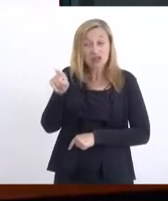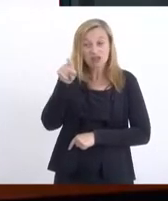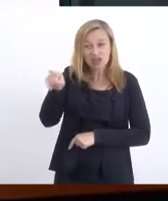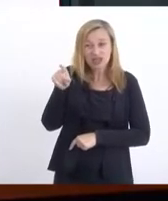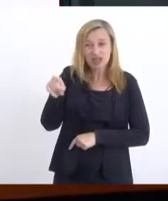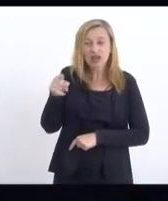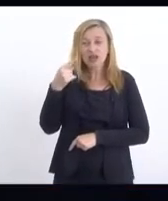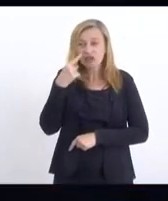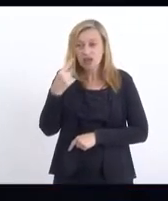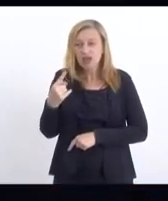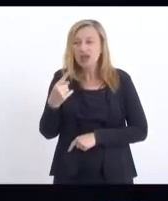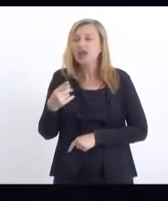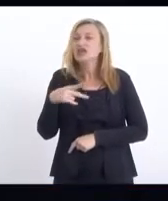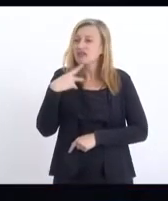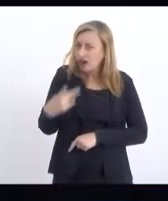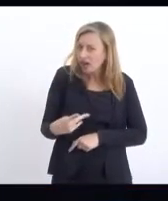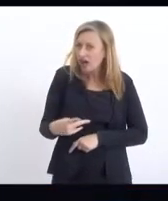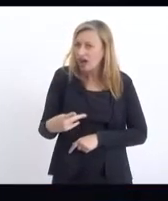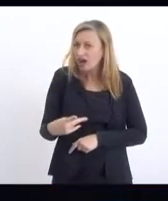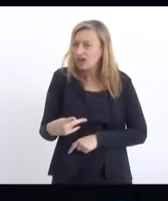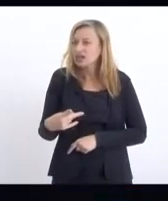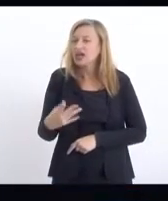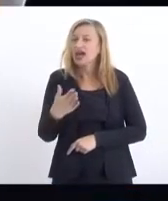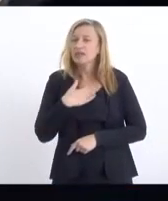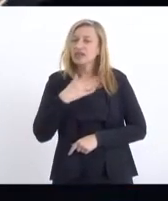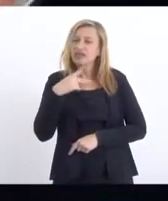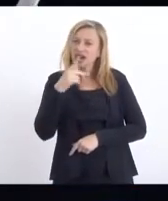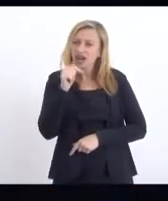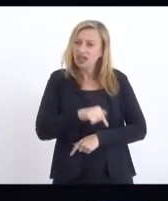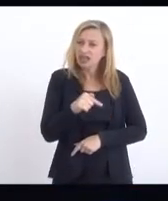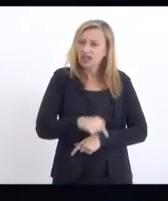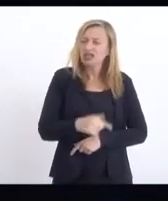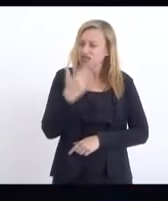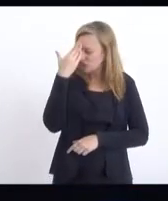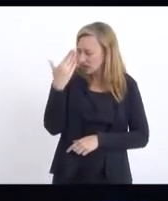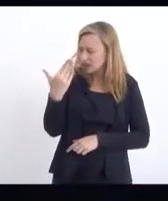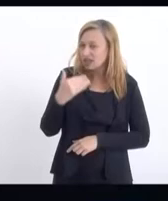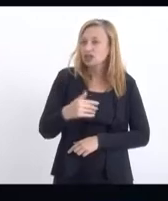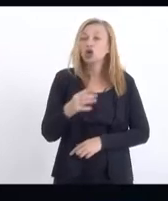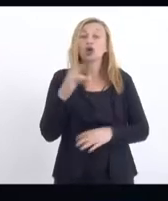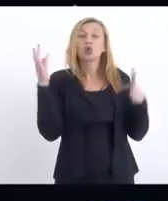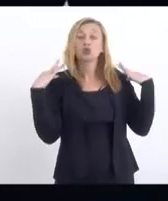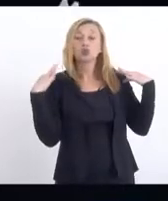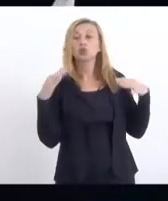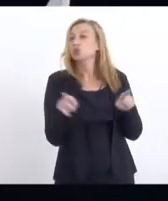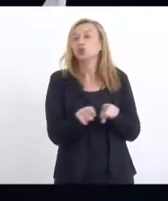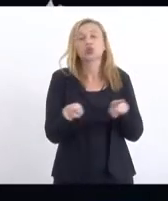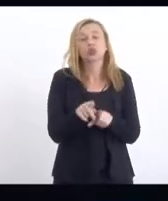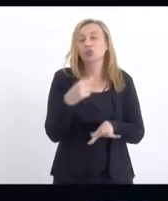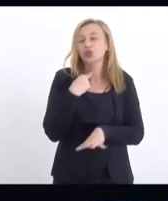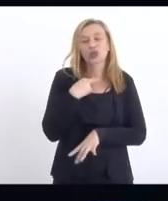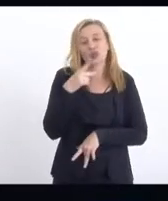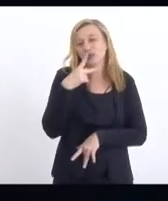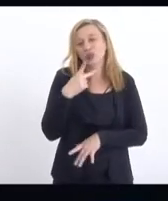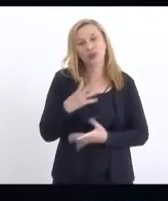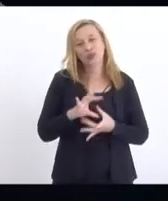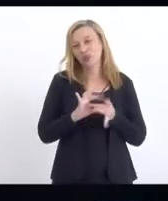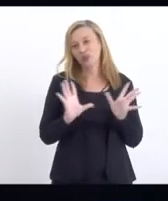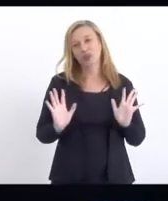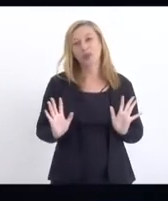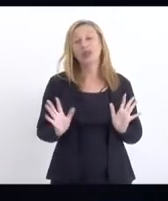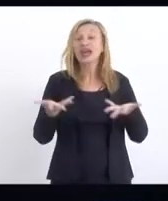ratificar e reafirmar as minhas palavras aqui, que te agradeço. O turismo também eu não poderia deixar. E